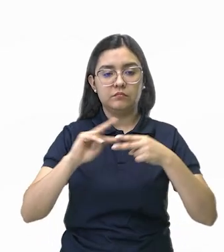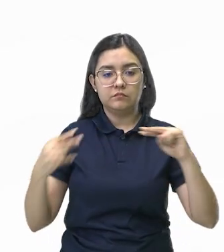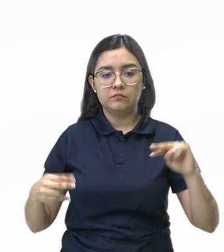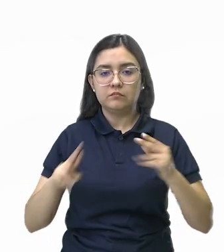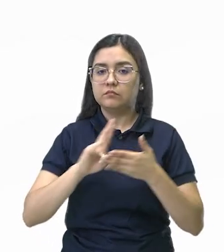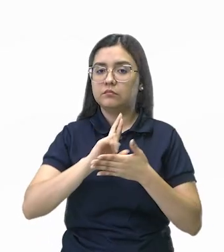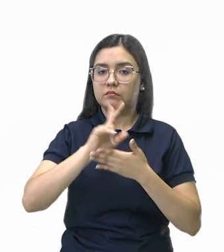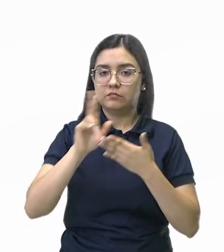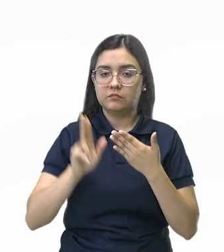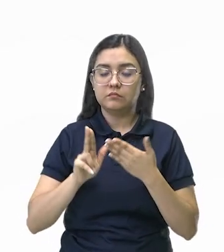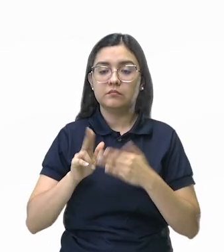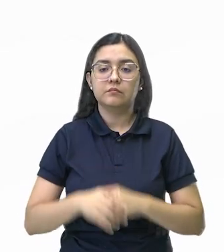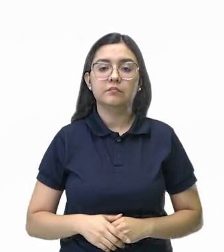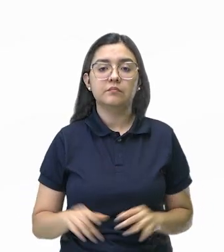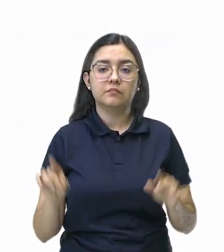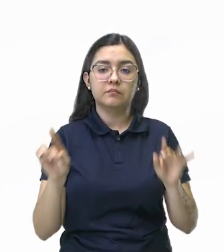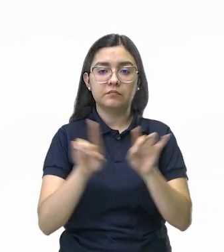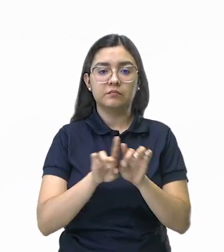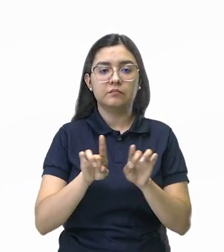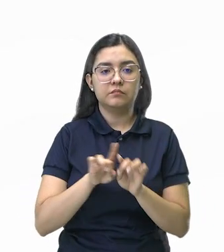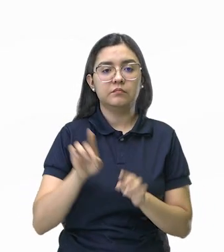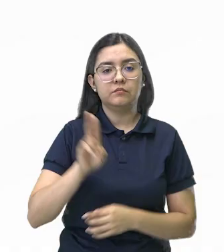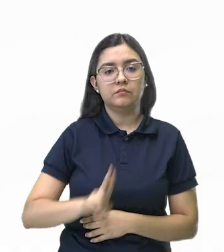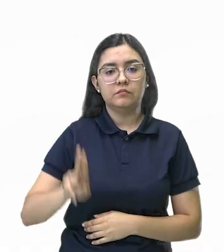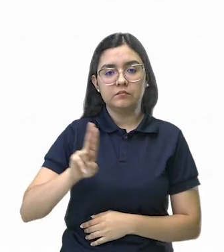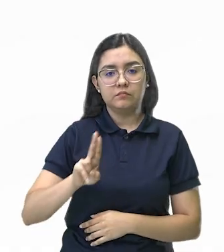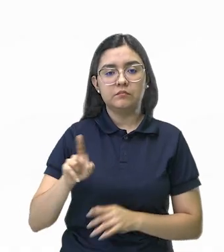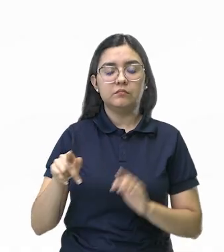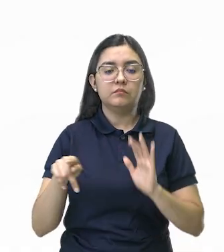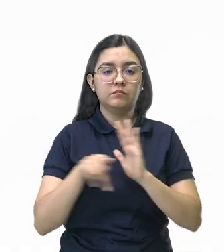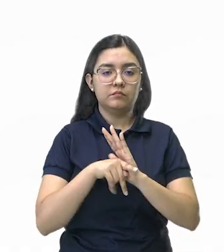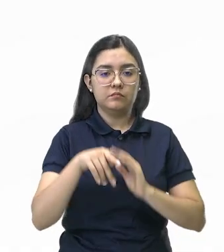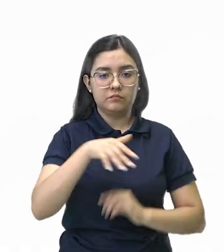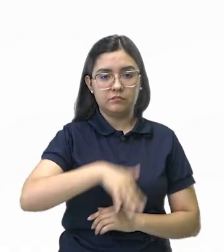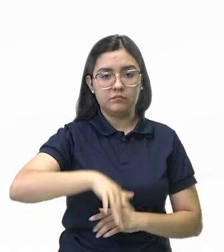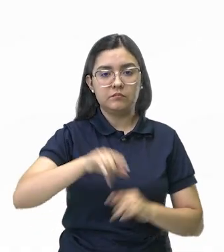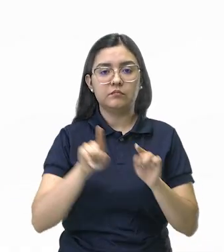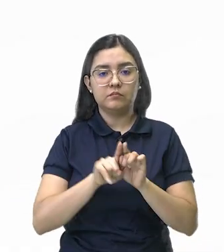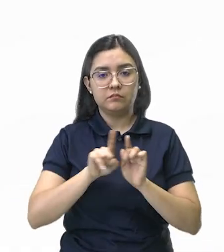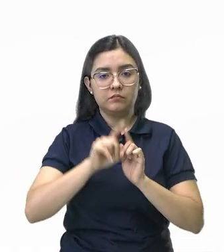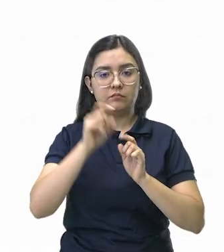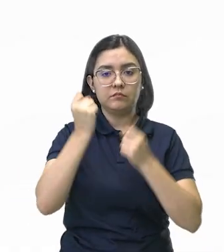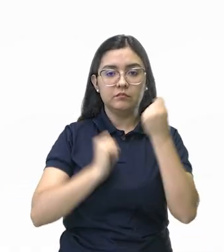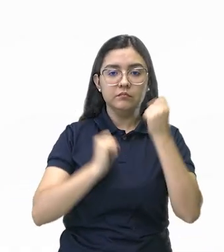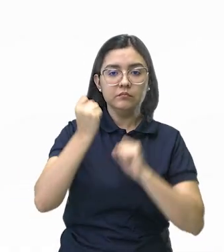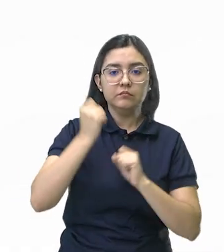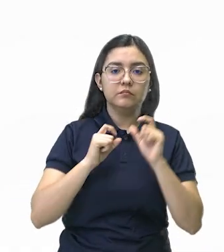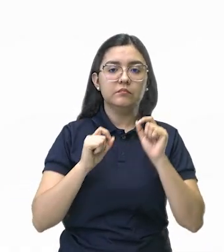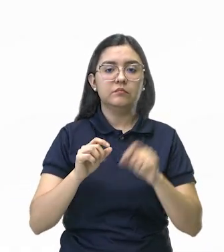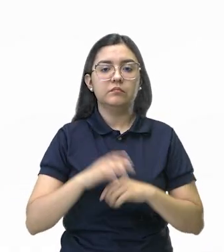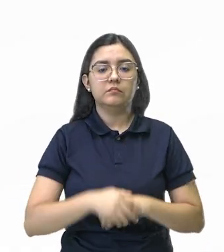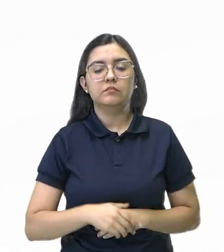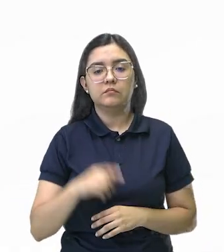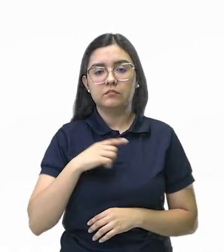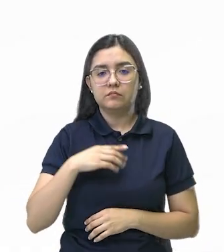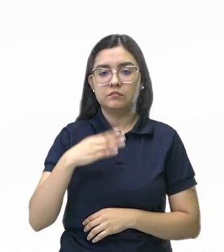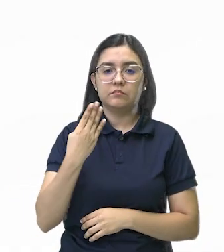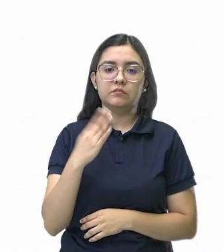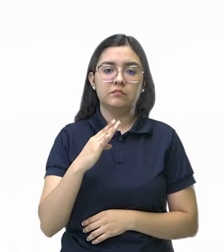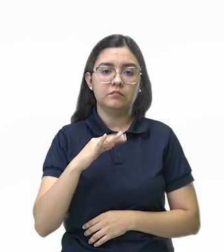entre outros. E temos ainda aplicações no meio ambiente e indústria, como a